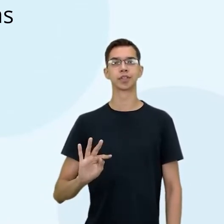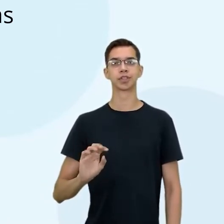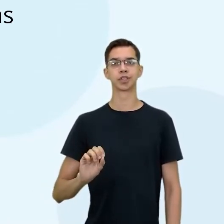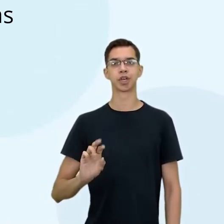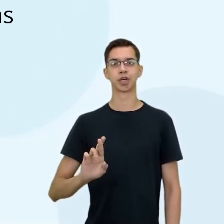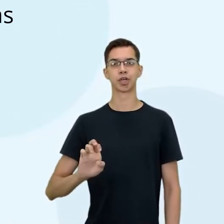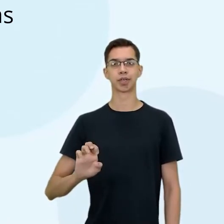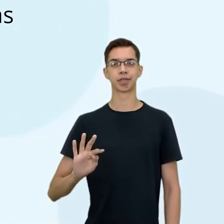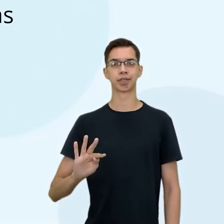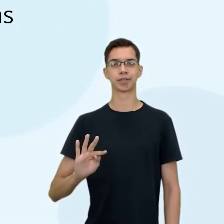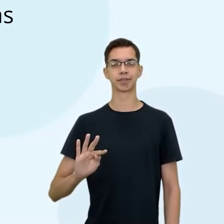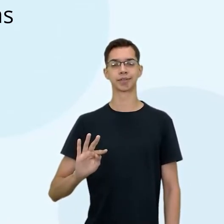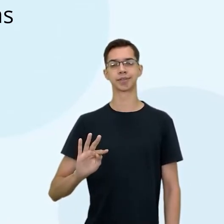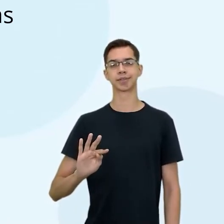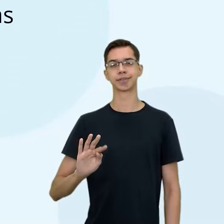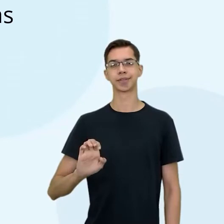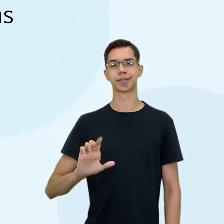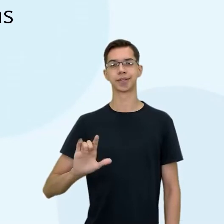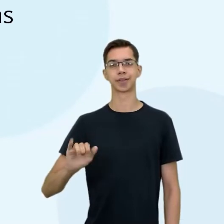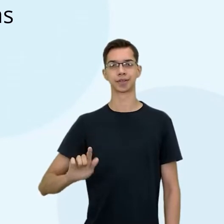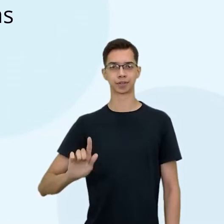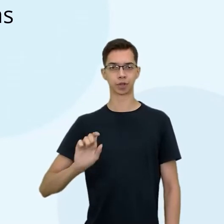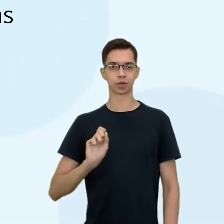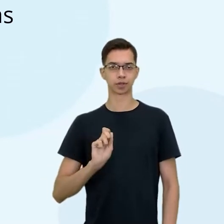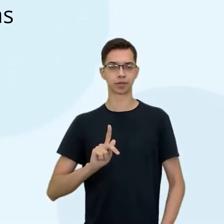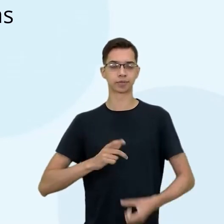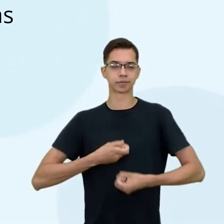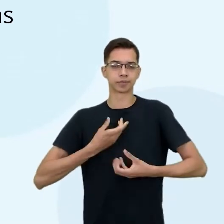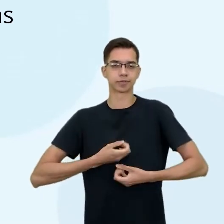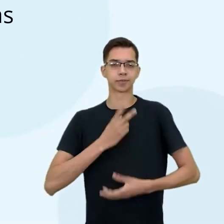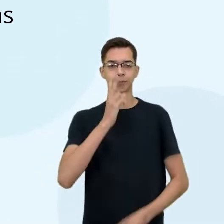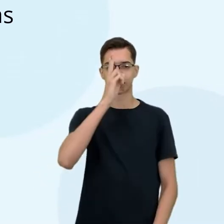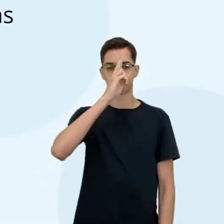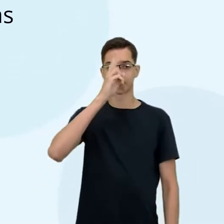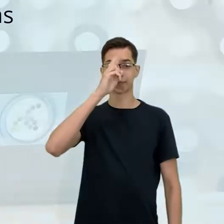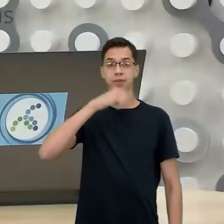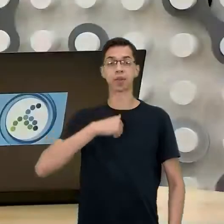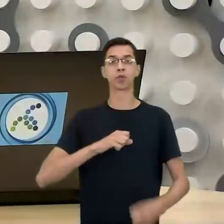vídeo que a gente colocou, sugeri para vocês lá. Eu fiz uma coisa bem simplesinha, né?